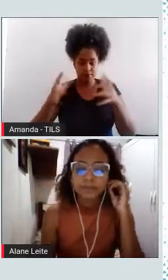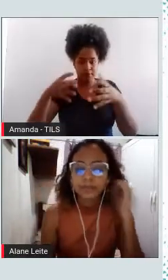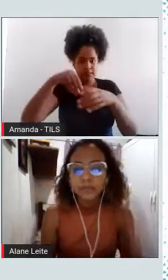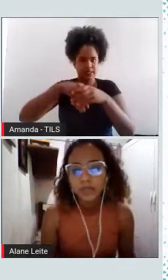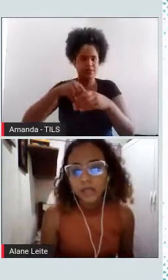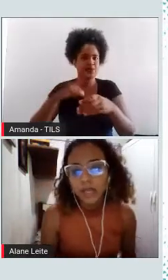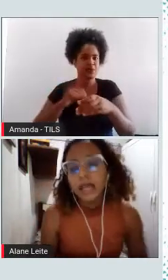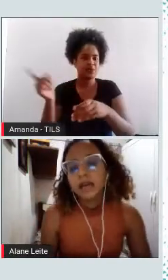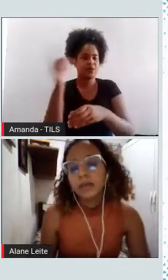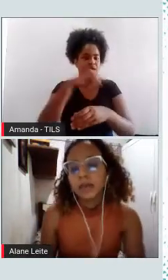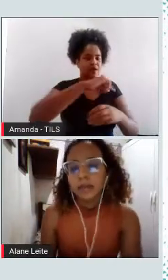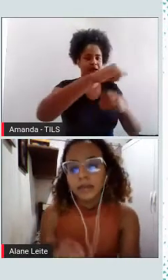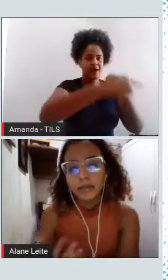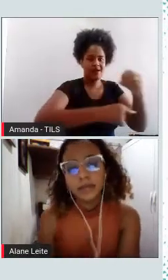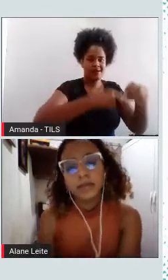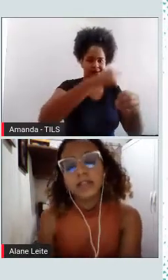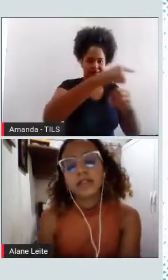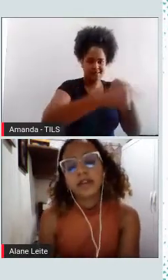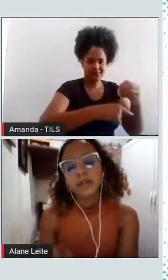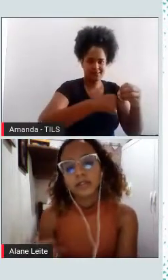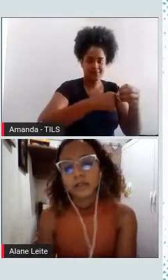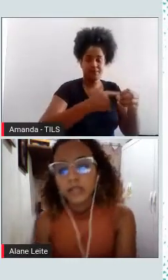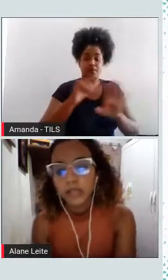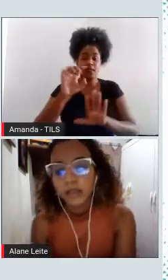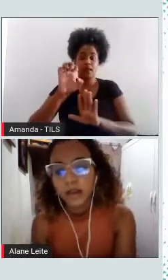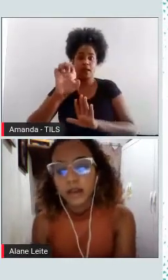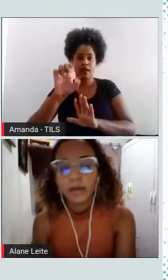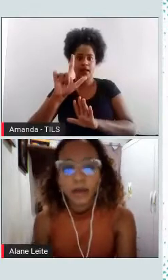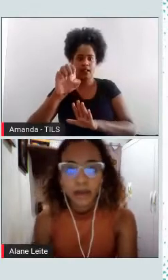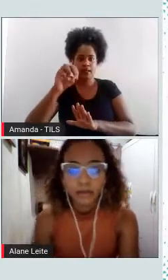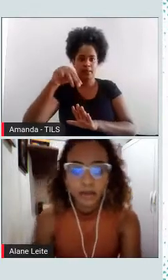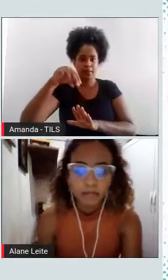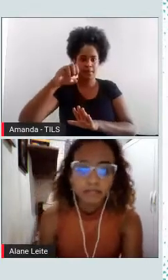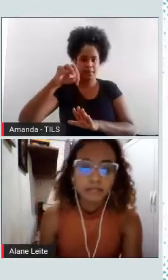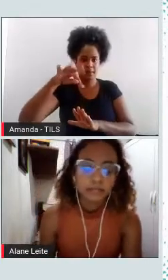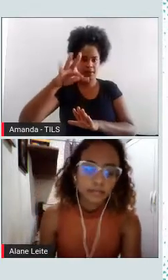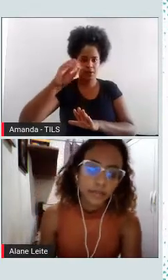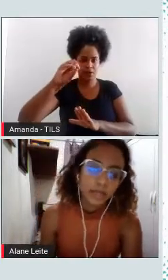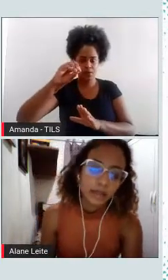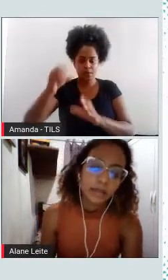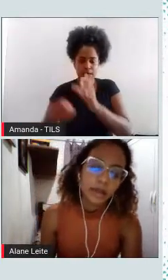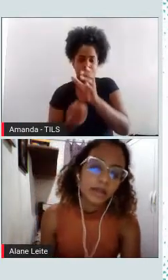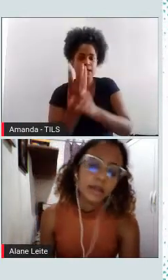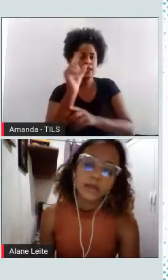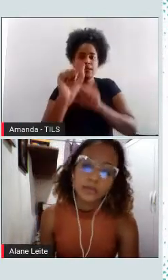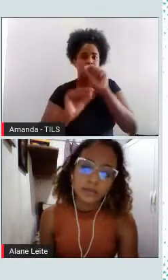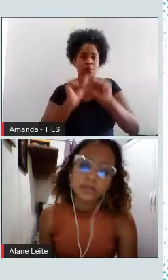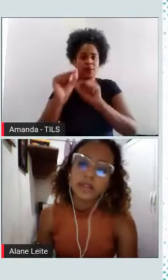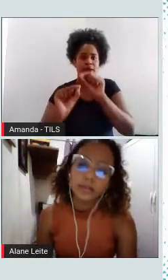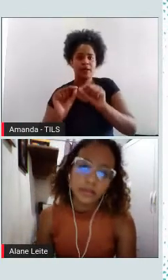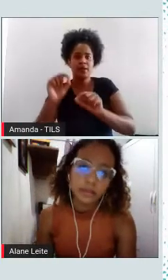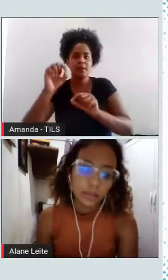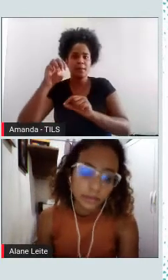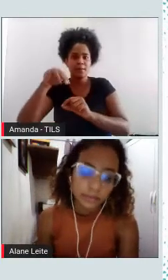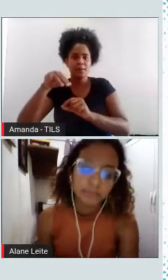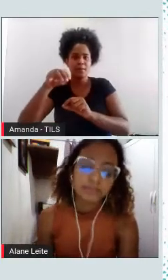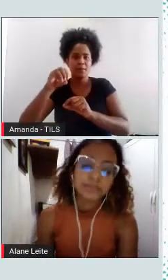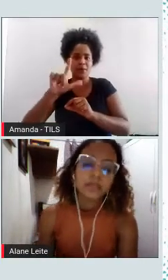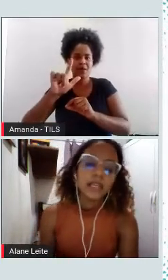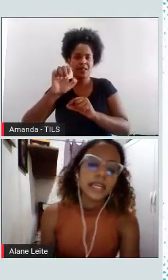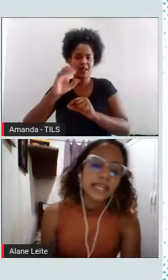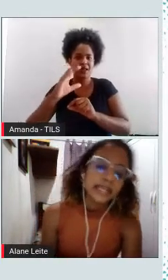átomos. O elemento químico ele vai constituir a molécula, porque a molécula é um conjunto de elementos